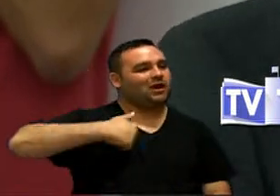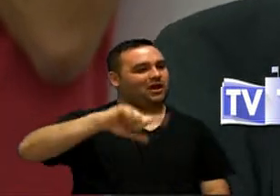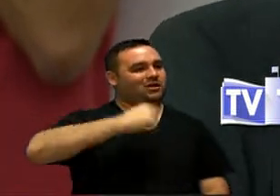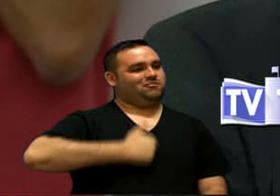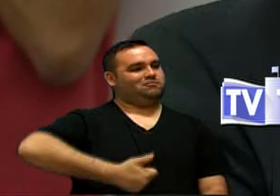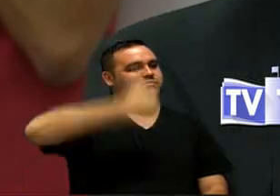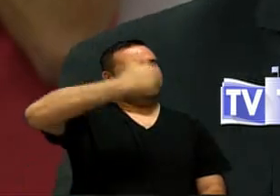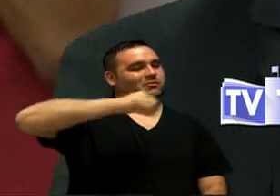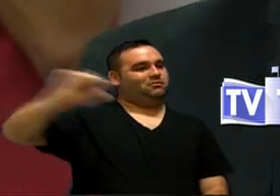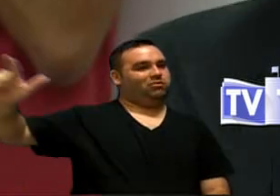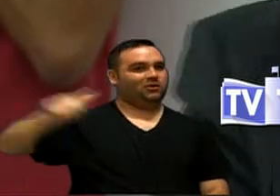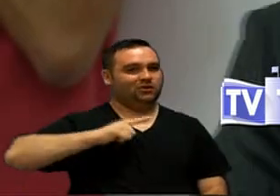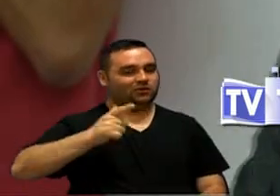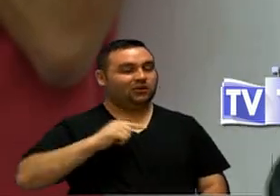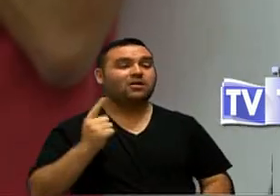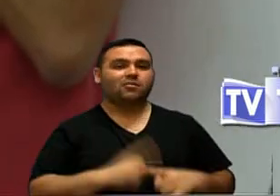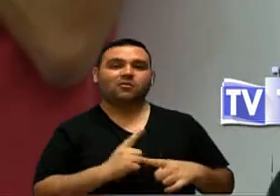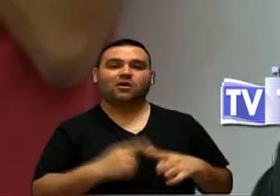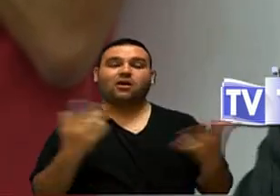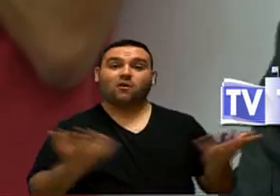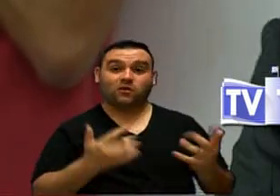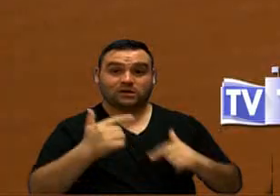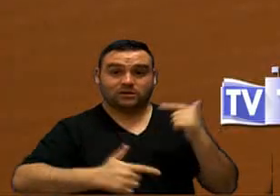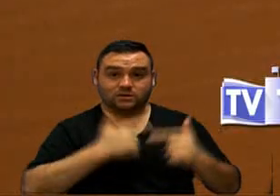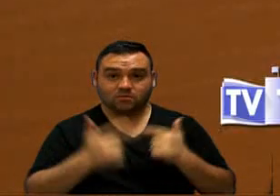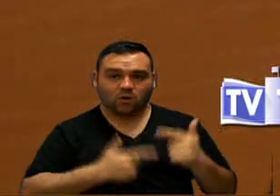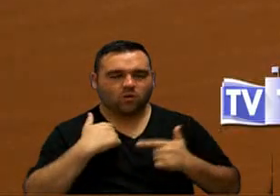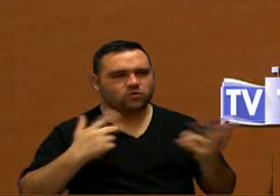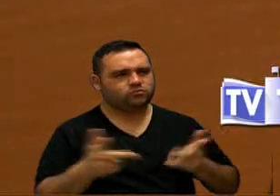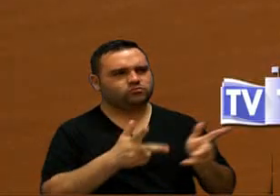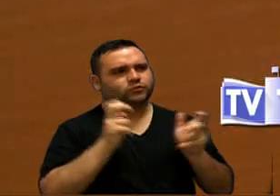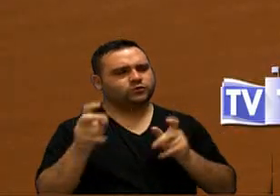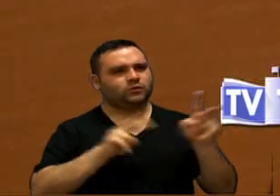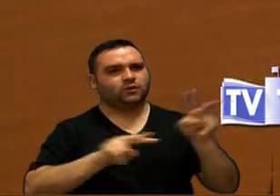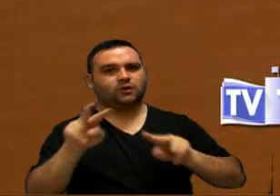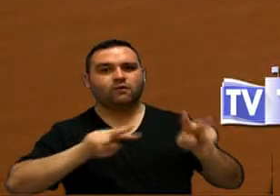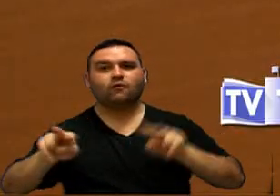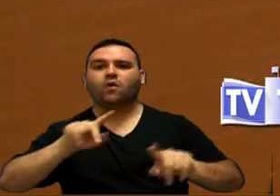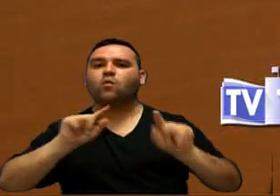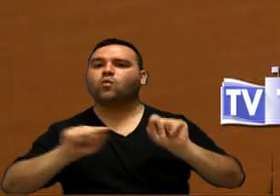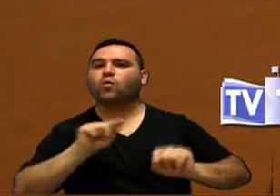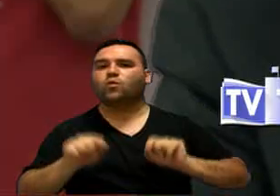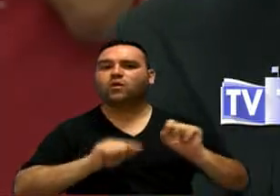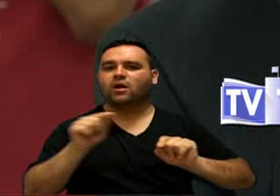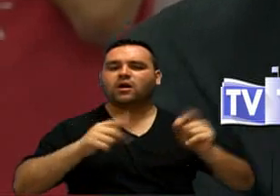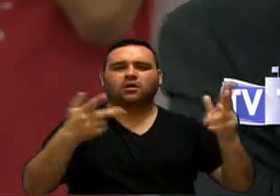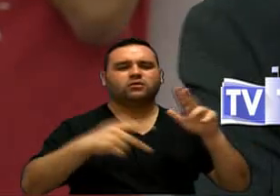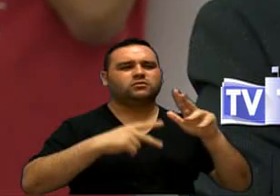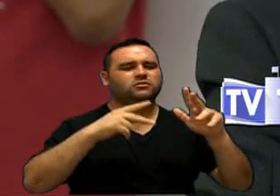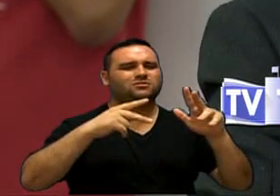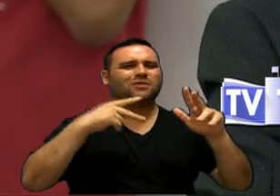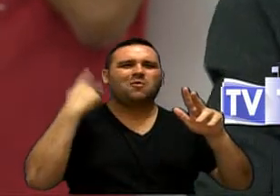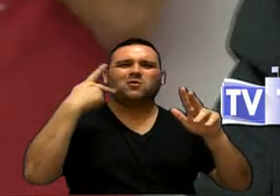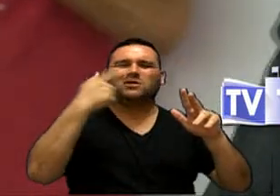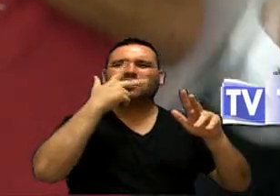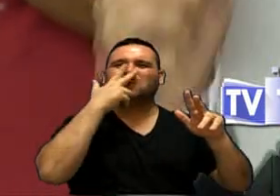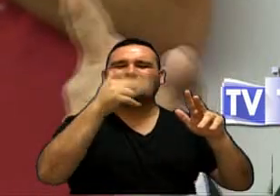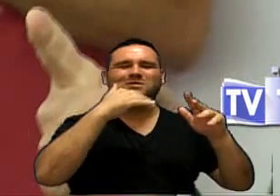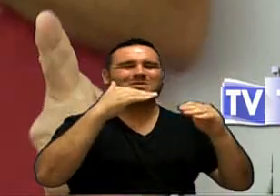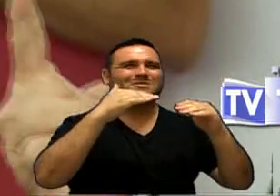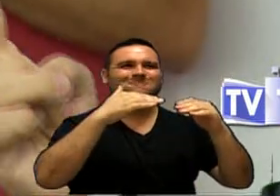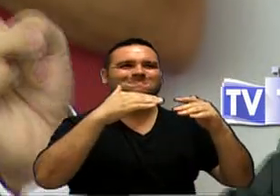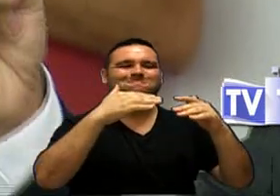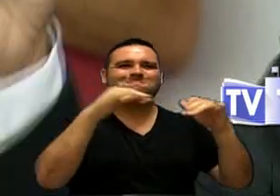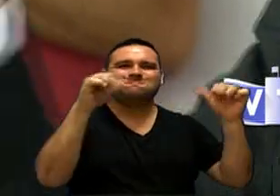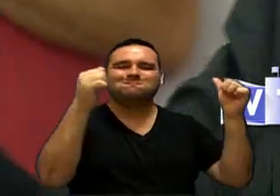presto. Eu acho que nós estamos trabalhando aqui hoje, estamos vendo aqui hoje, uma política rasteira, ao